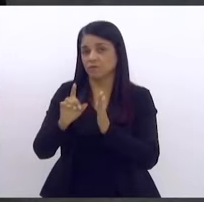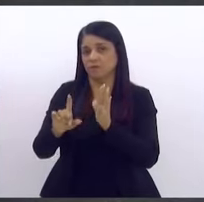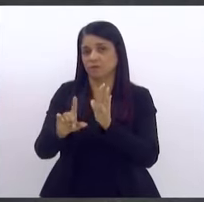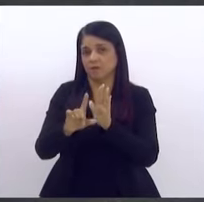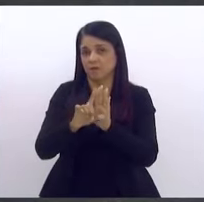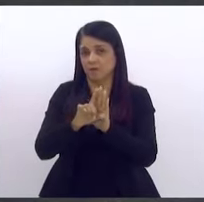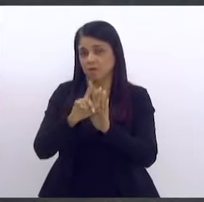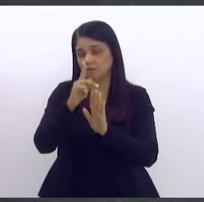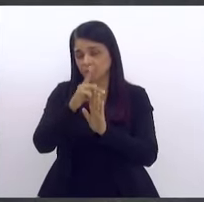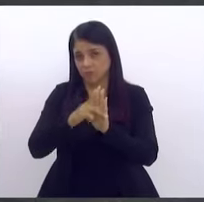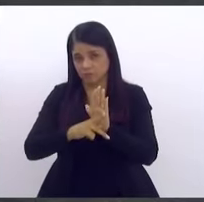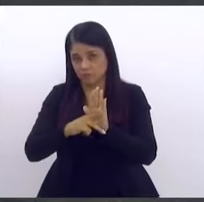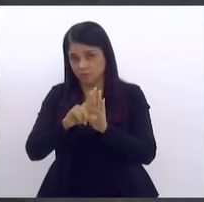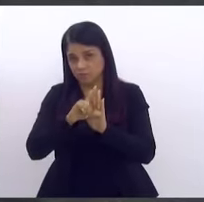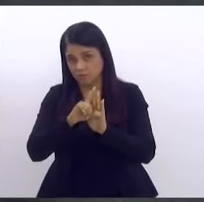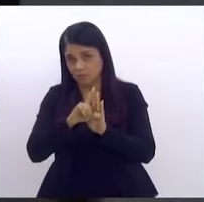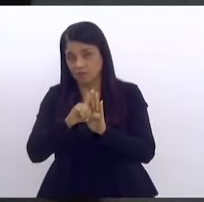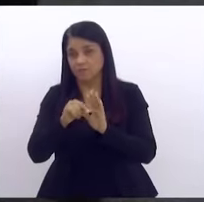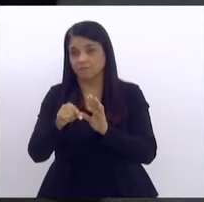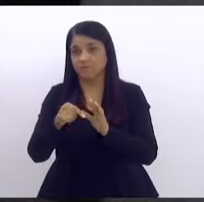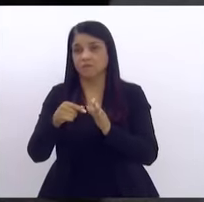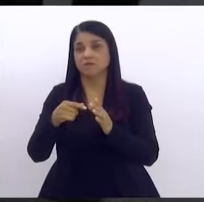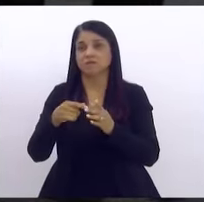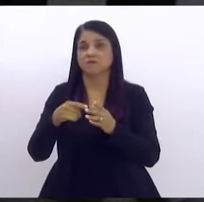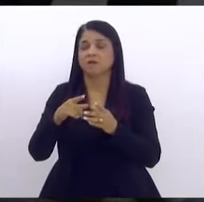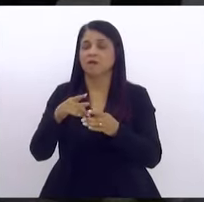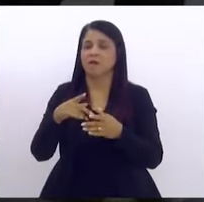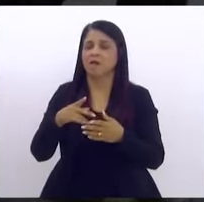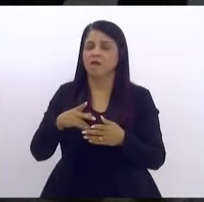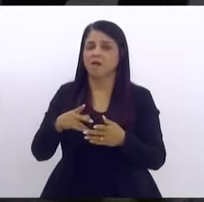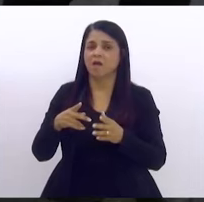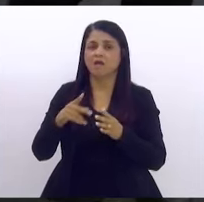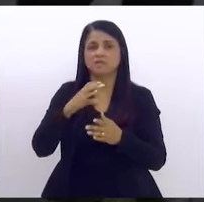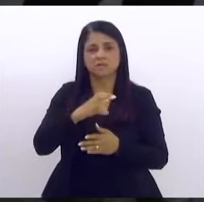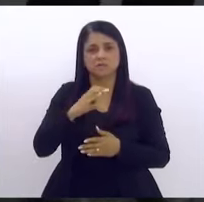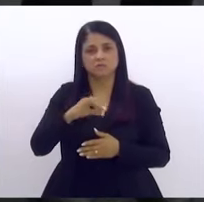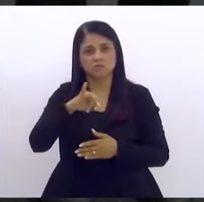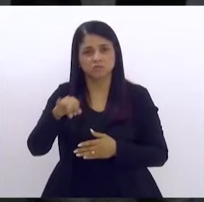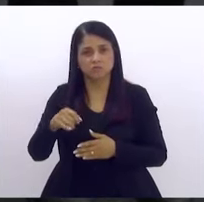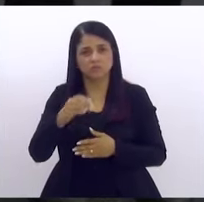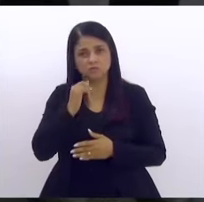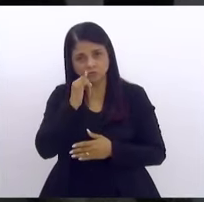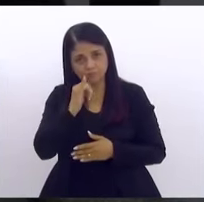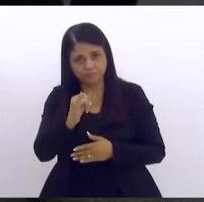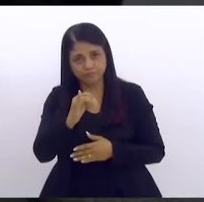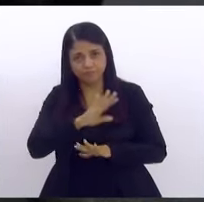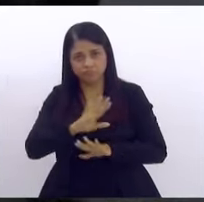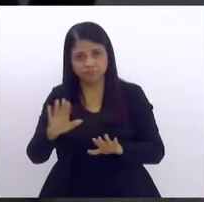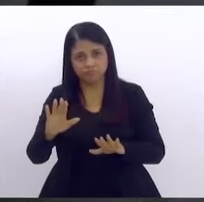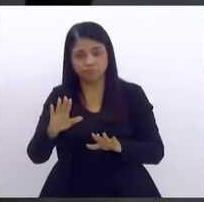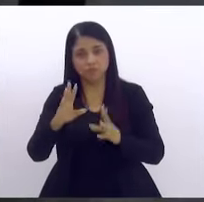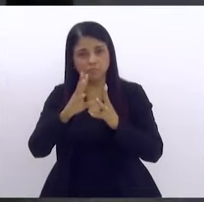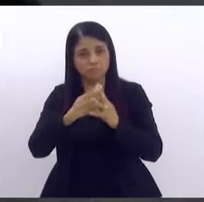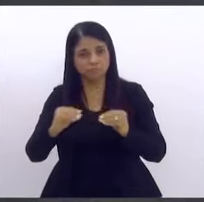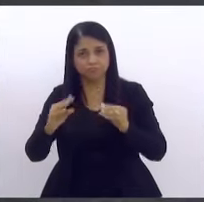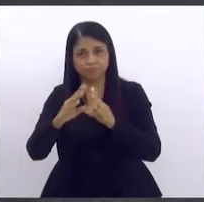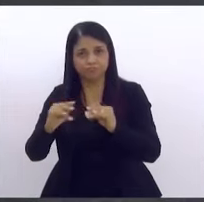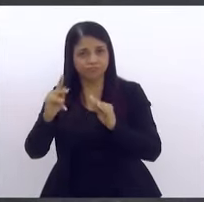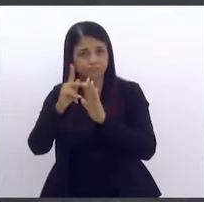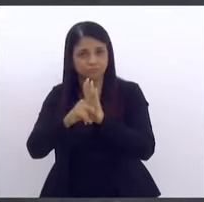esses projetos. E todos os demais, a própria CCJ já declarou que eles deveriam ser todos extintos,